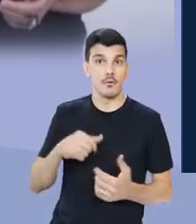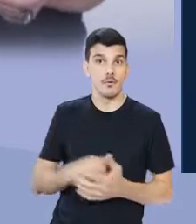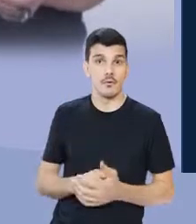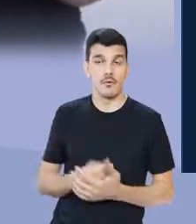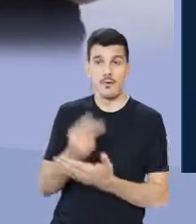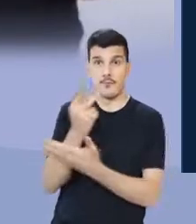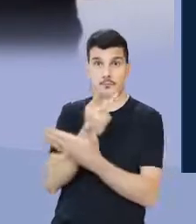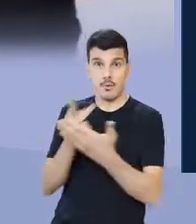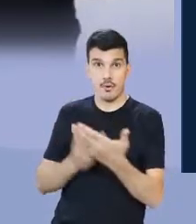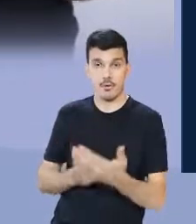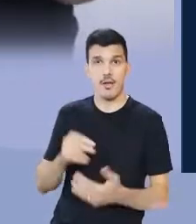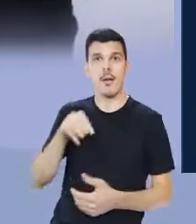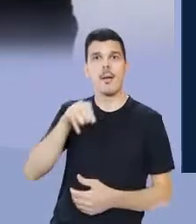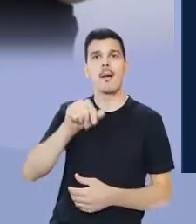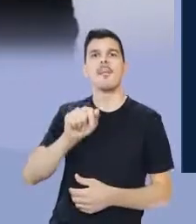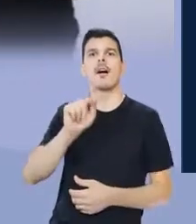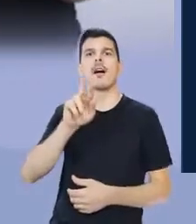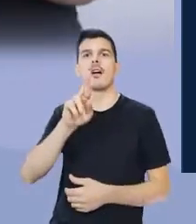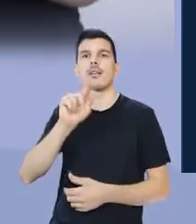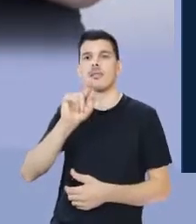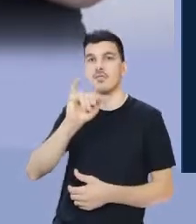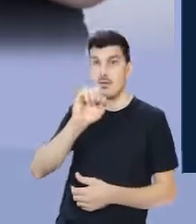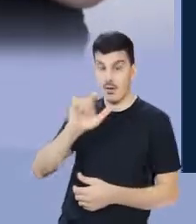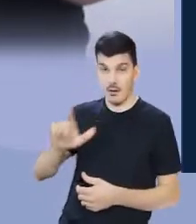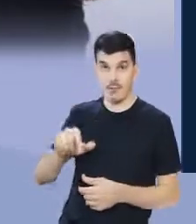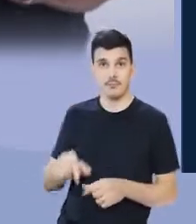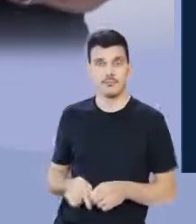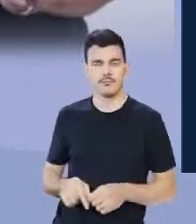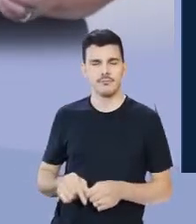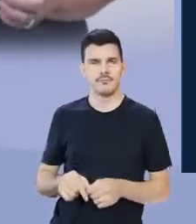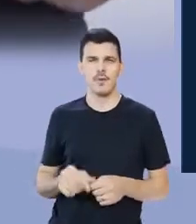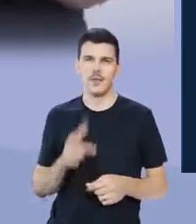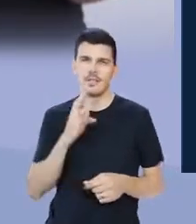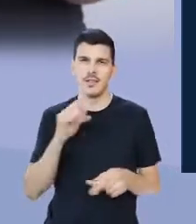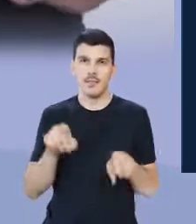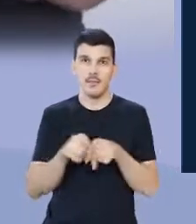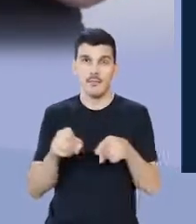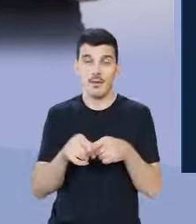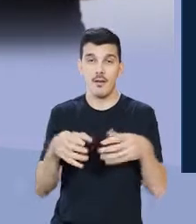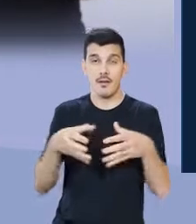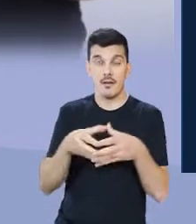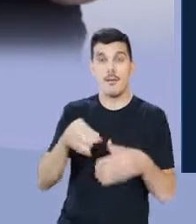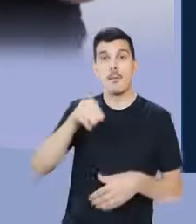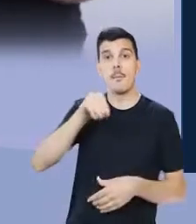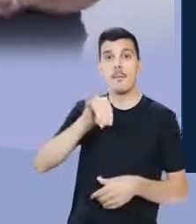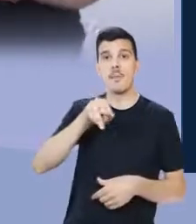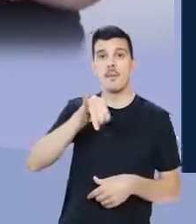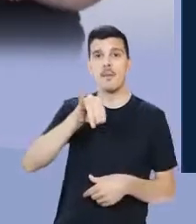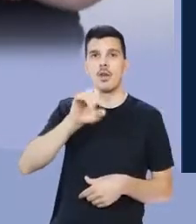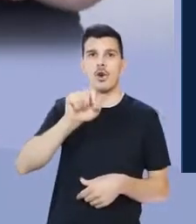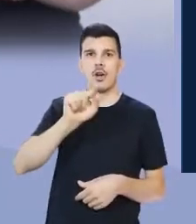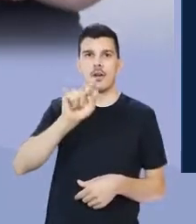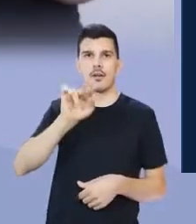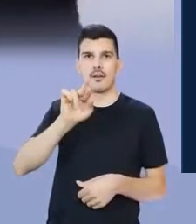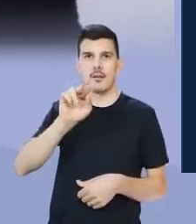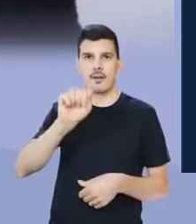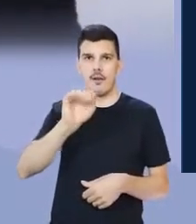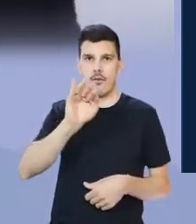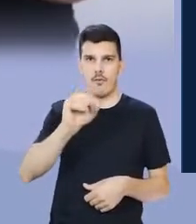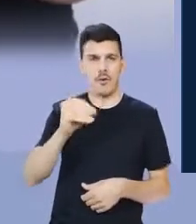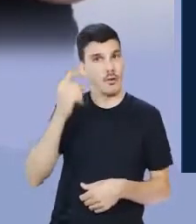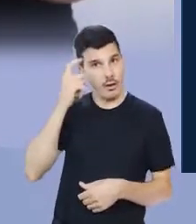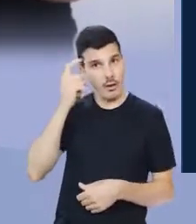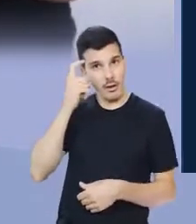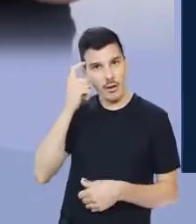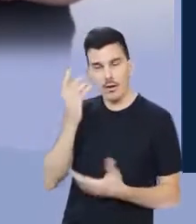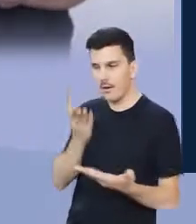trataremos acerca da poesia marginal, também chamada geração mimeógrafo.